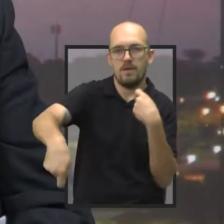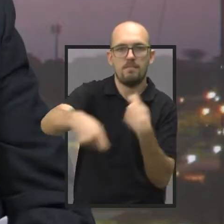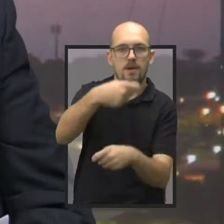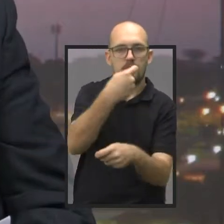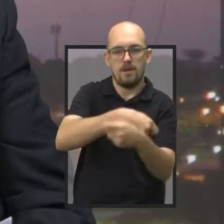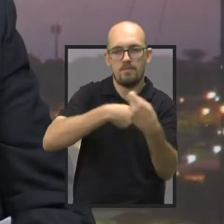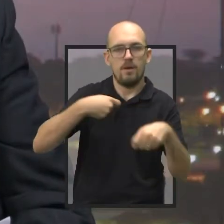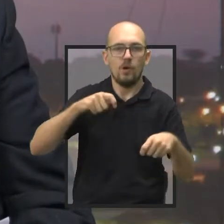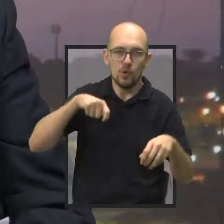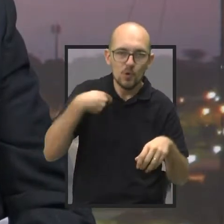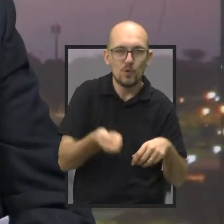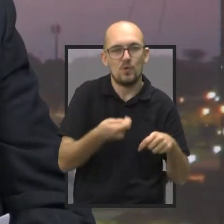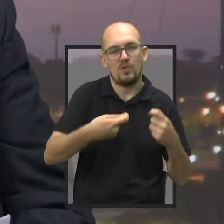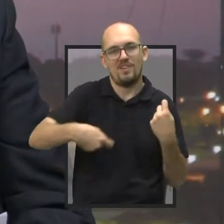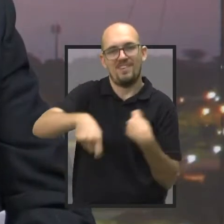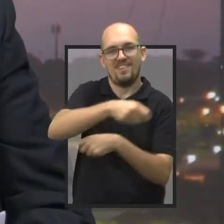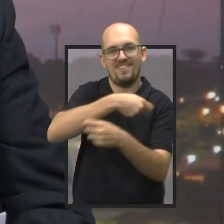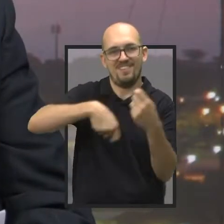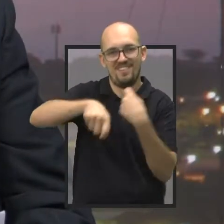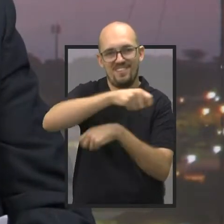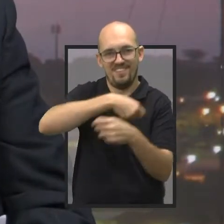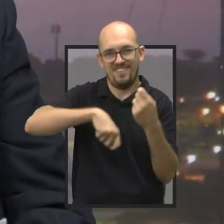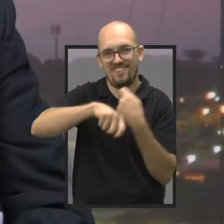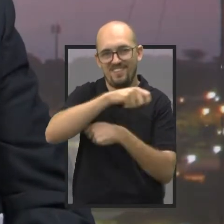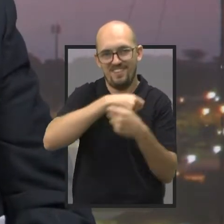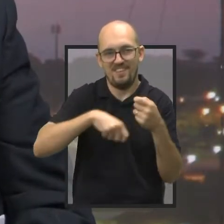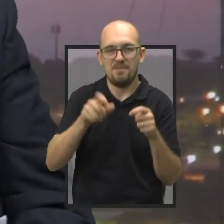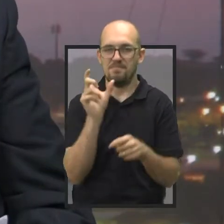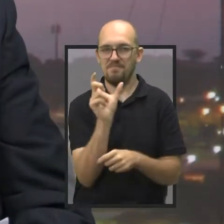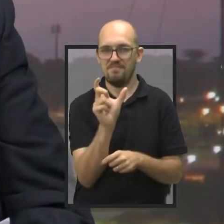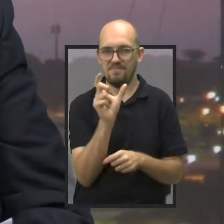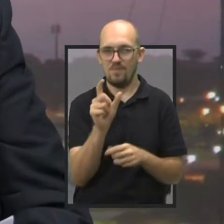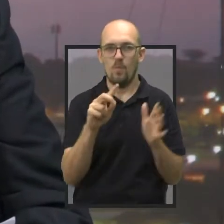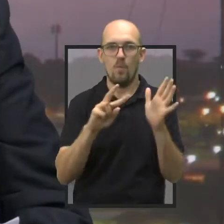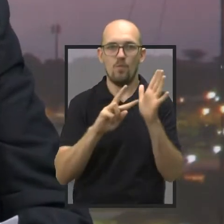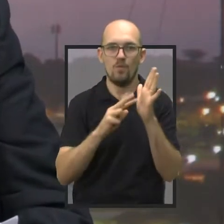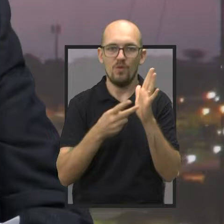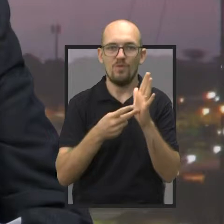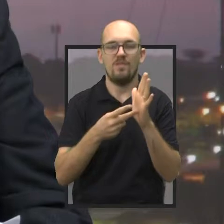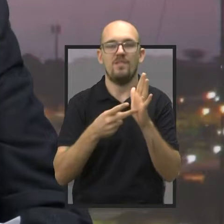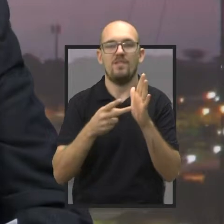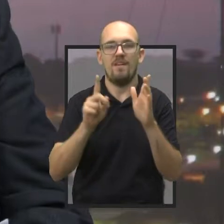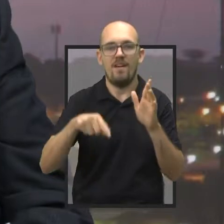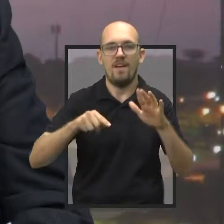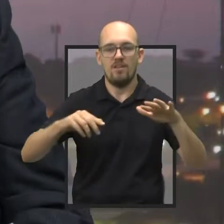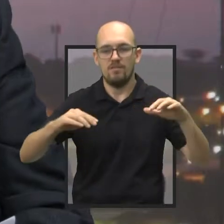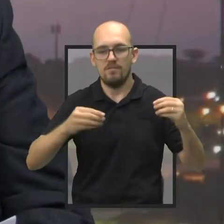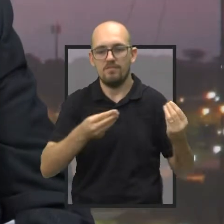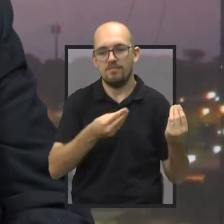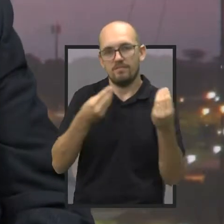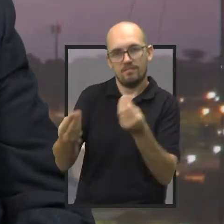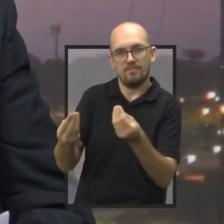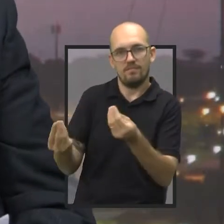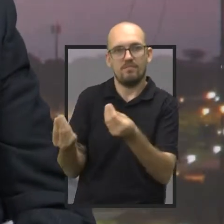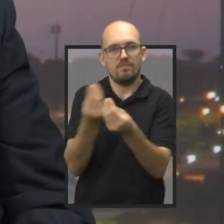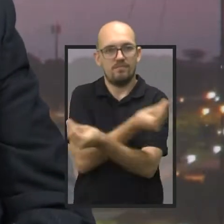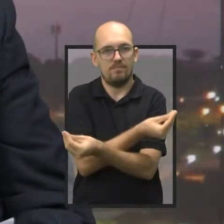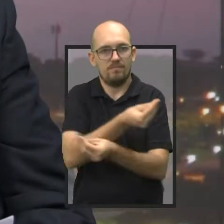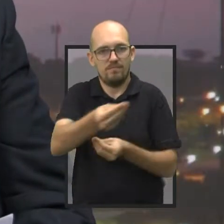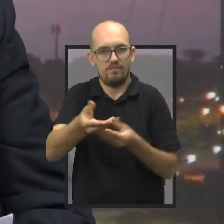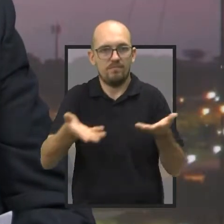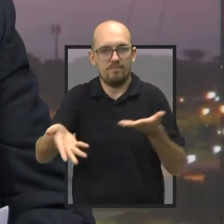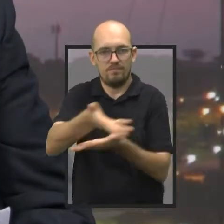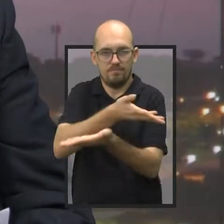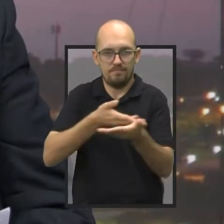Então a gente utiliza a expressão economia para destacar as atividades mercadológicas. E